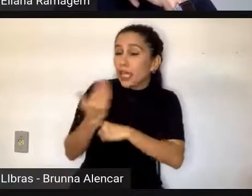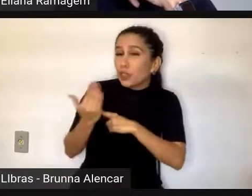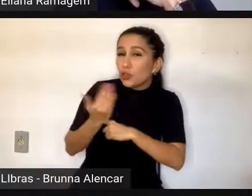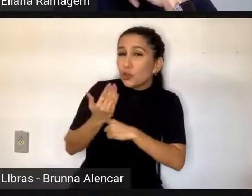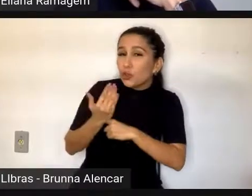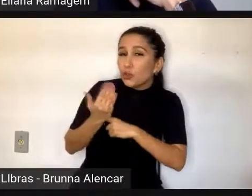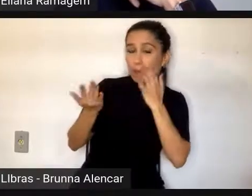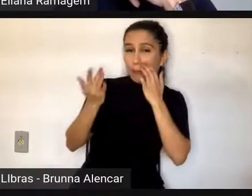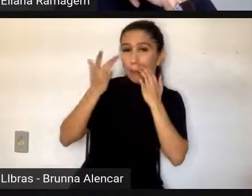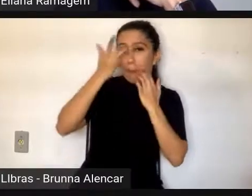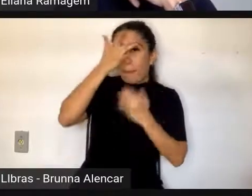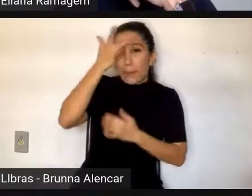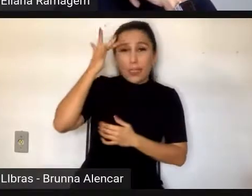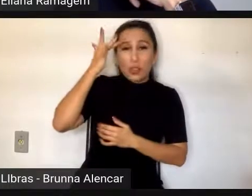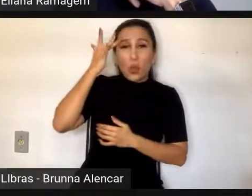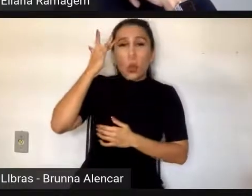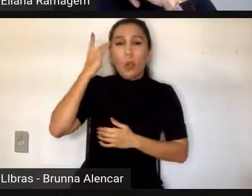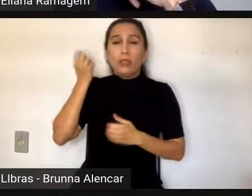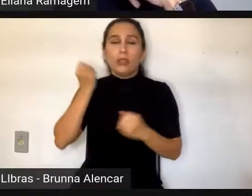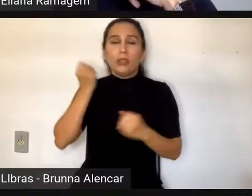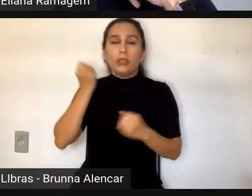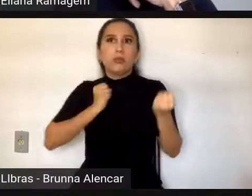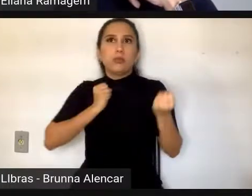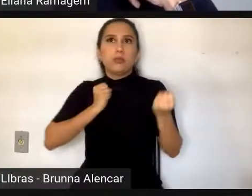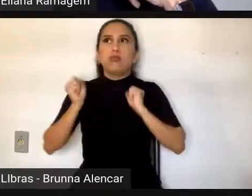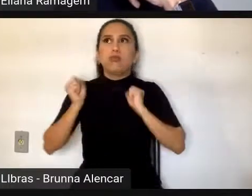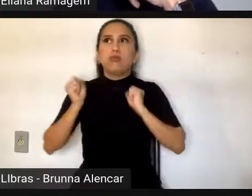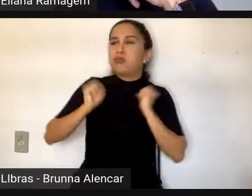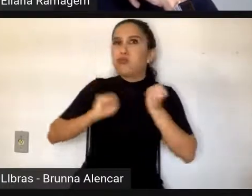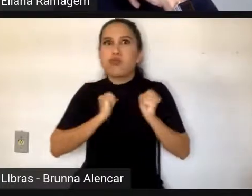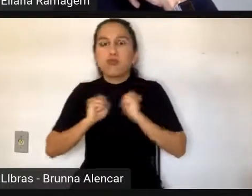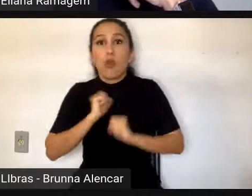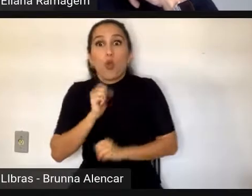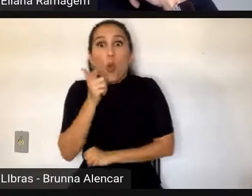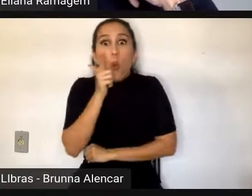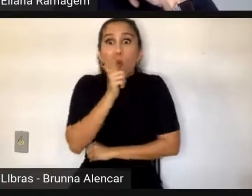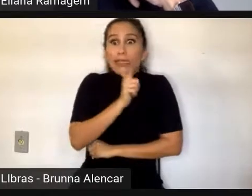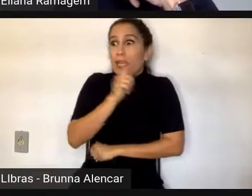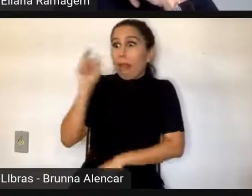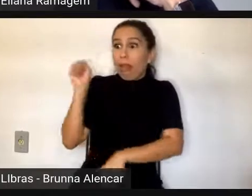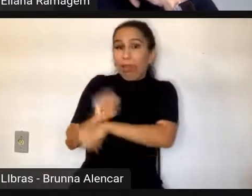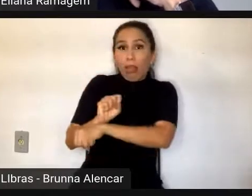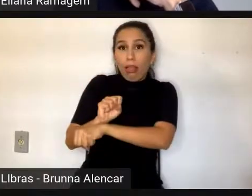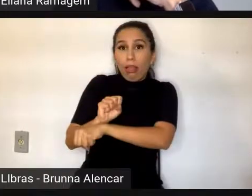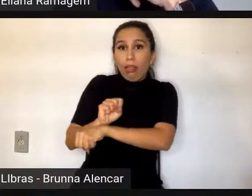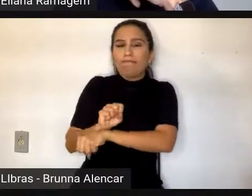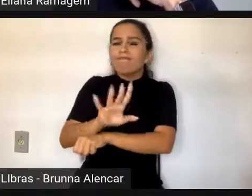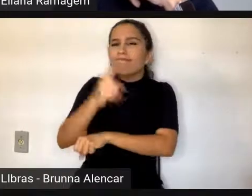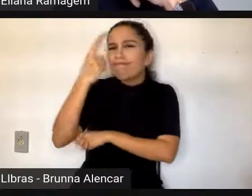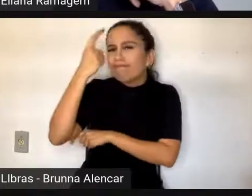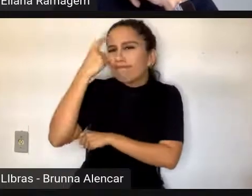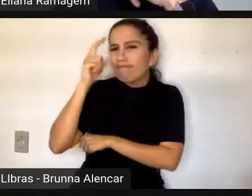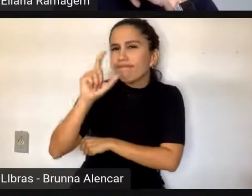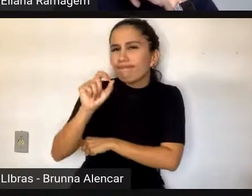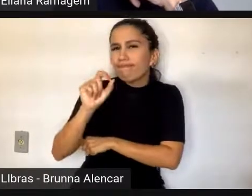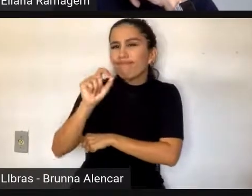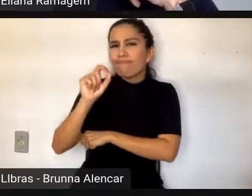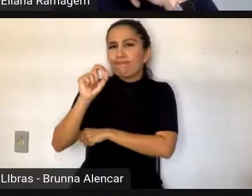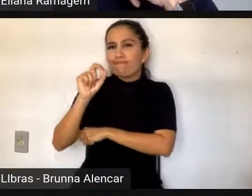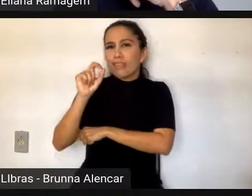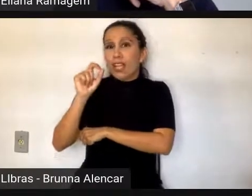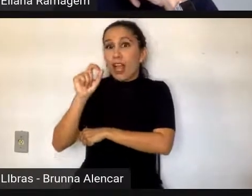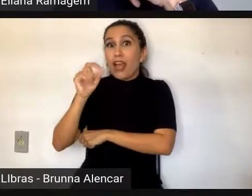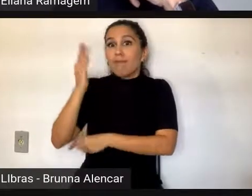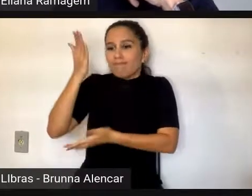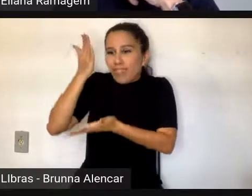não consegue ficar sem, às vezes melhor do que excluir é reduzir a porção. Porque